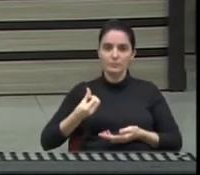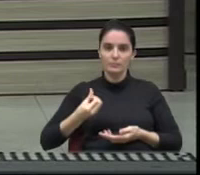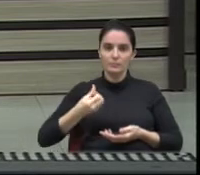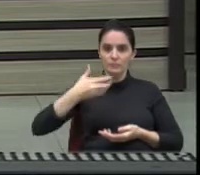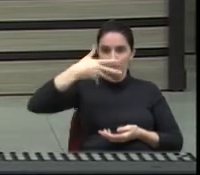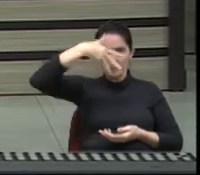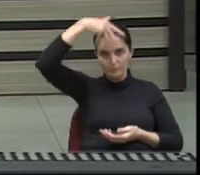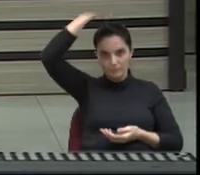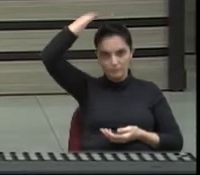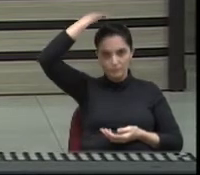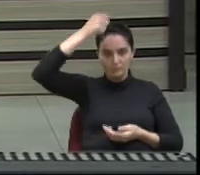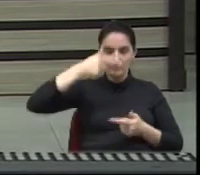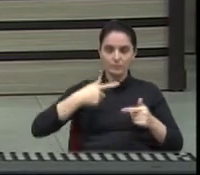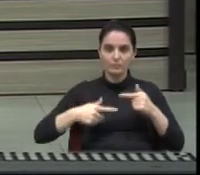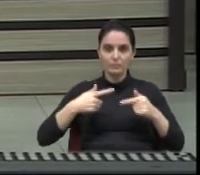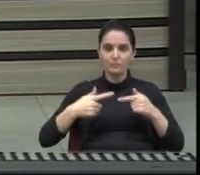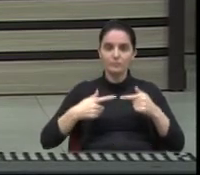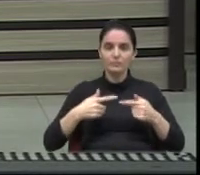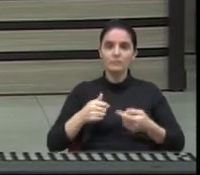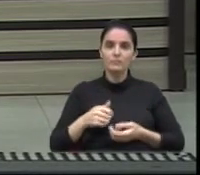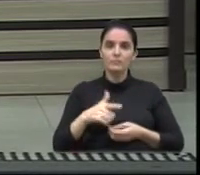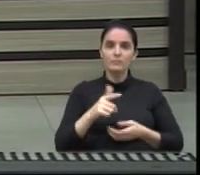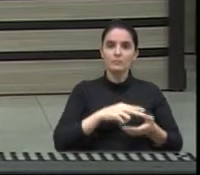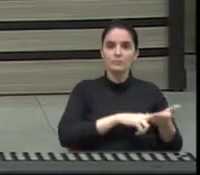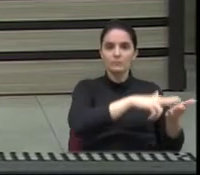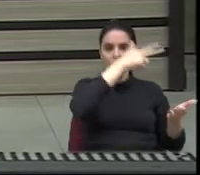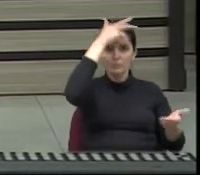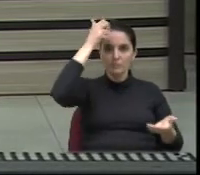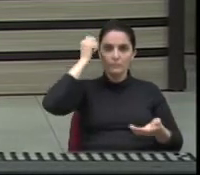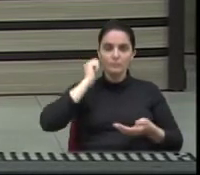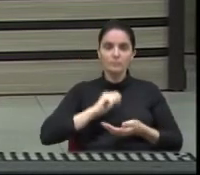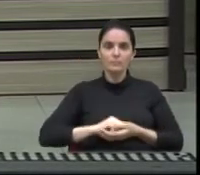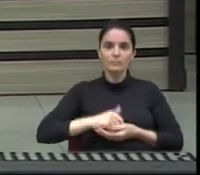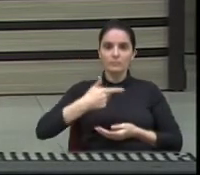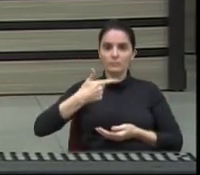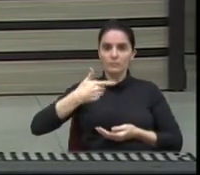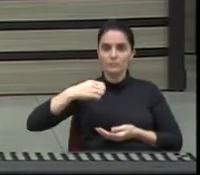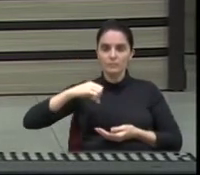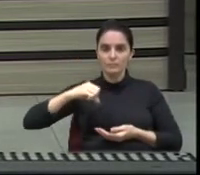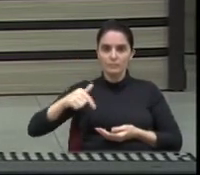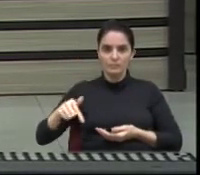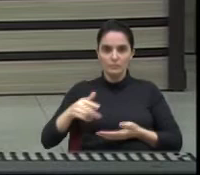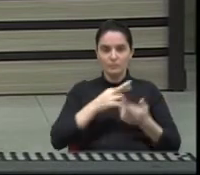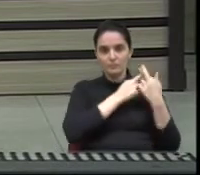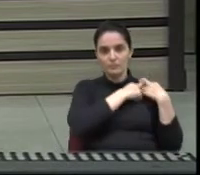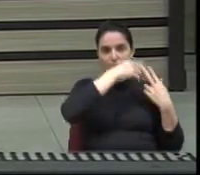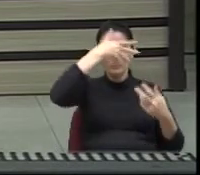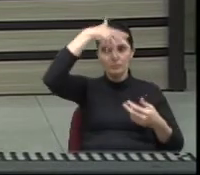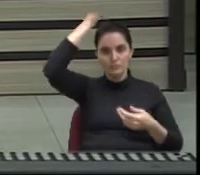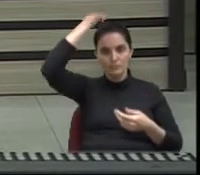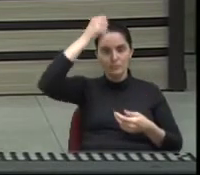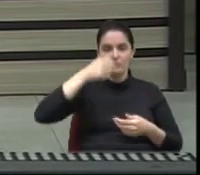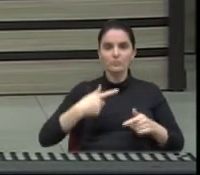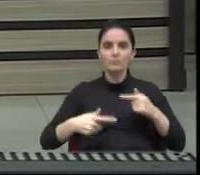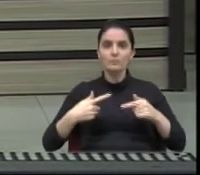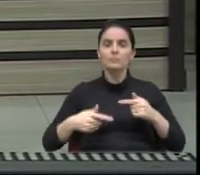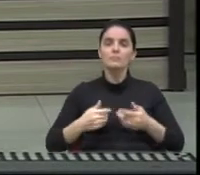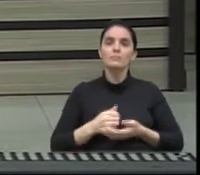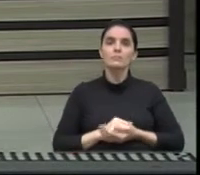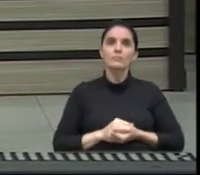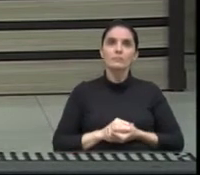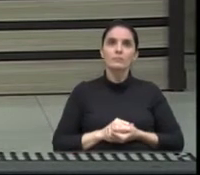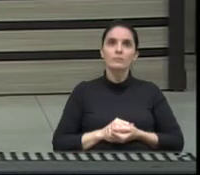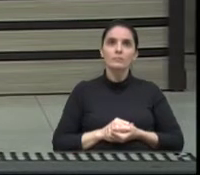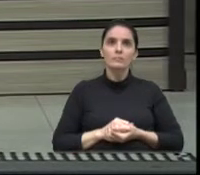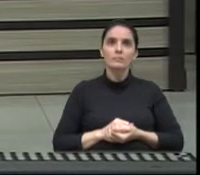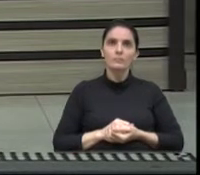Franco de Moraes. Em discussão, não havendo ao executivo. 297, Antônio Franco de Moraes. Em discussão,